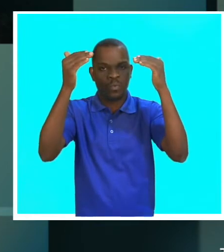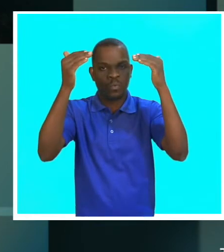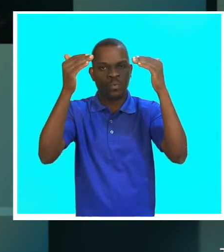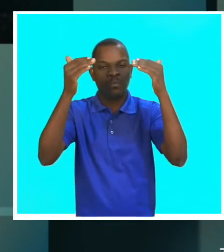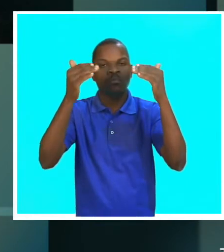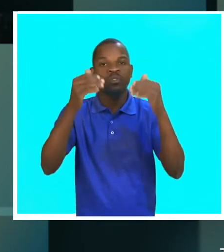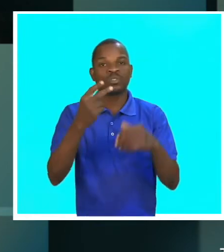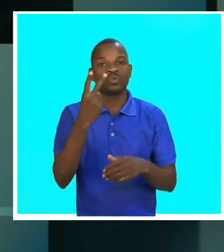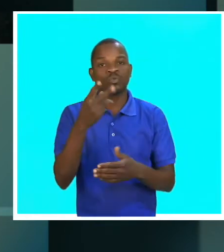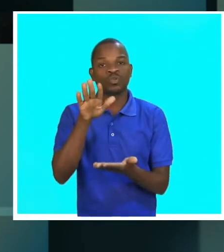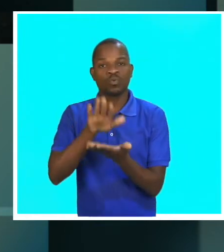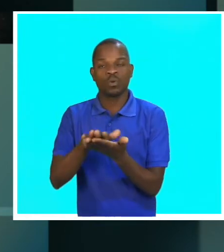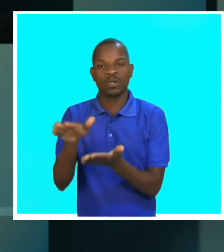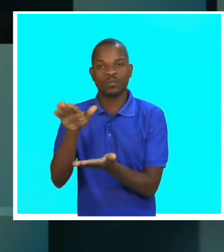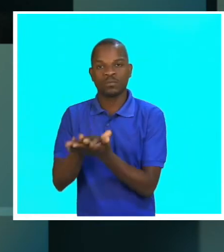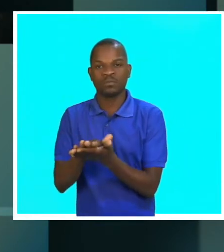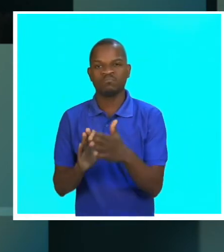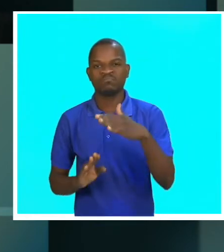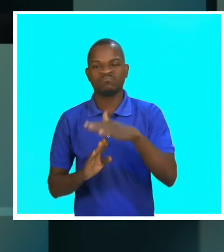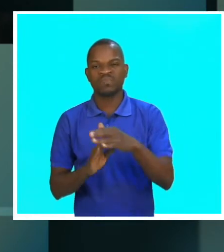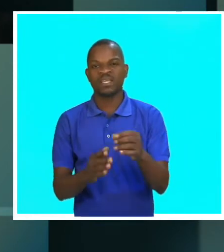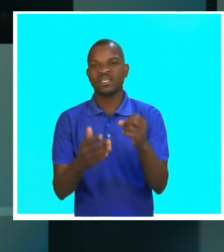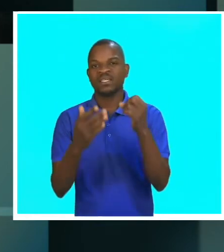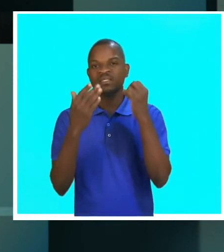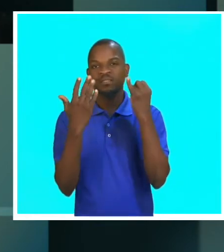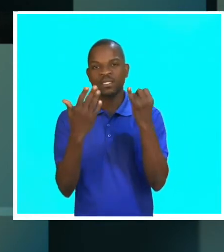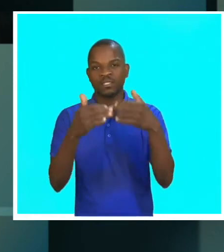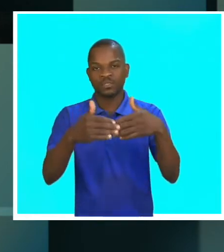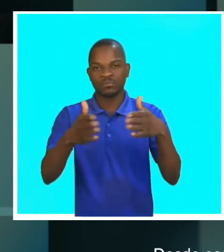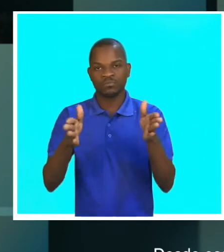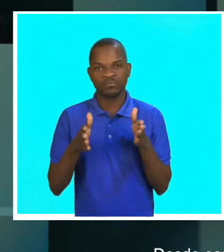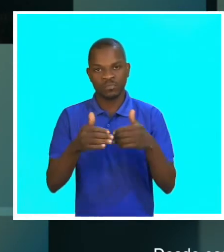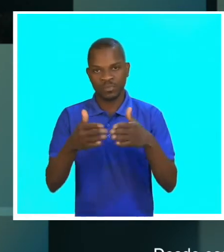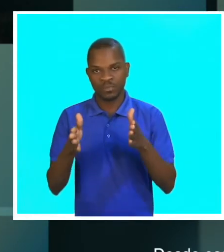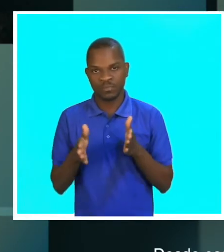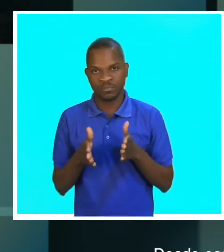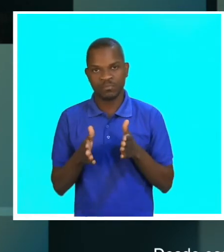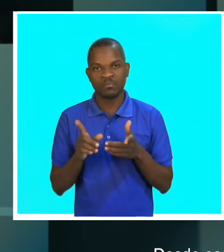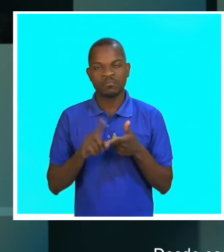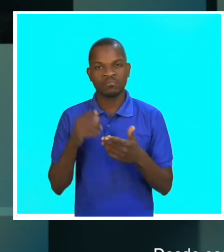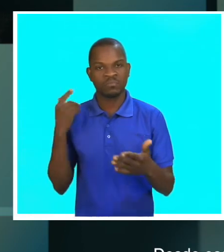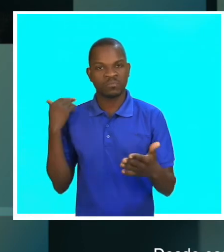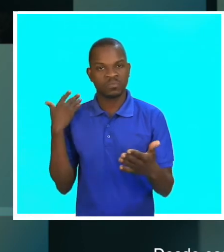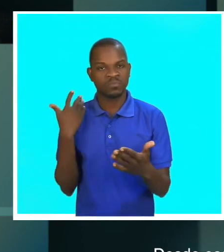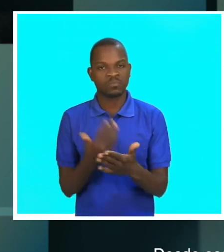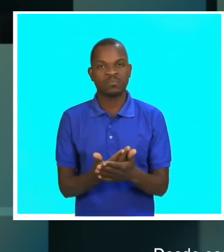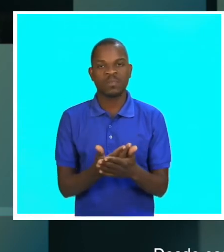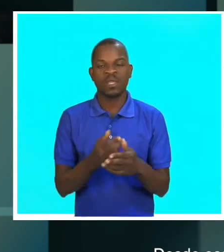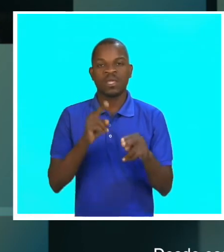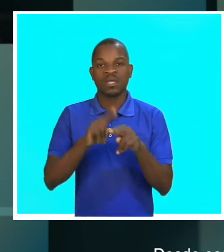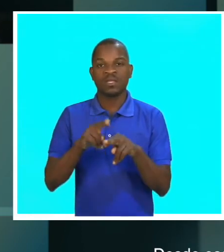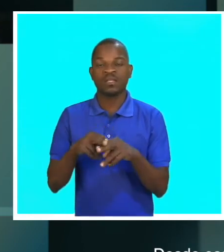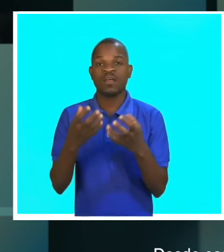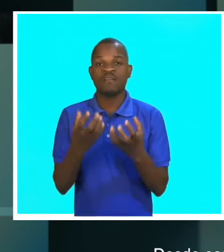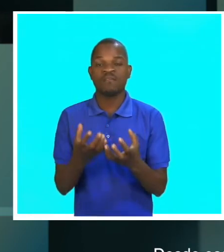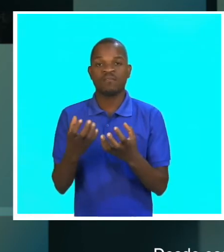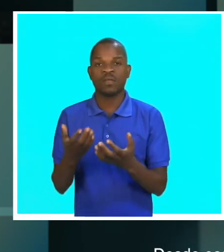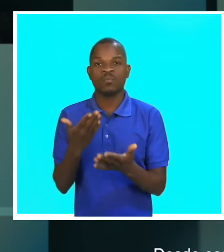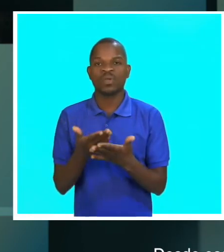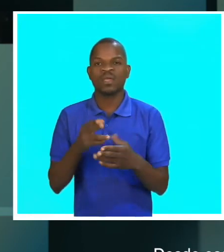de dois pavilhões. Totalizam seis salas. Então, a partir desse momento, nós ficamos sem carteiras, porque